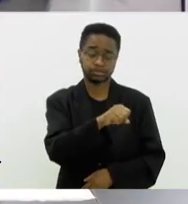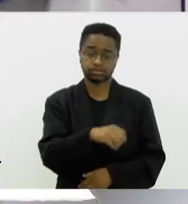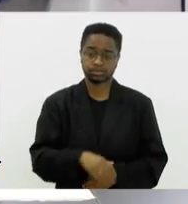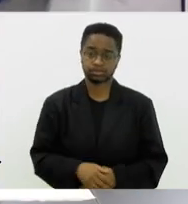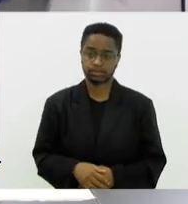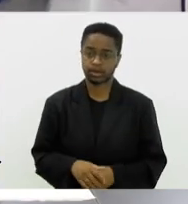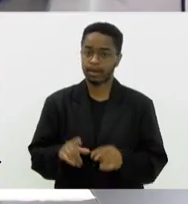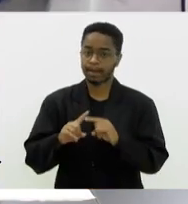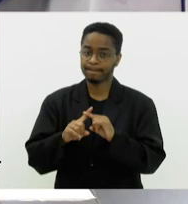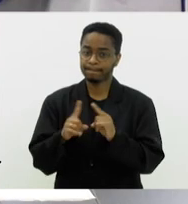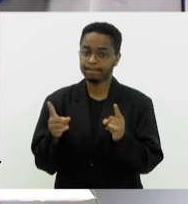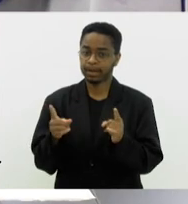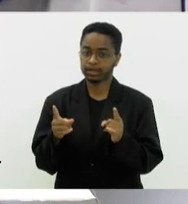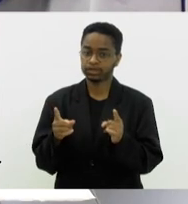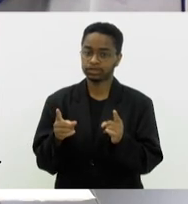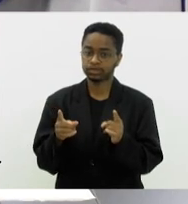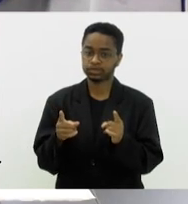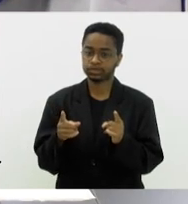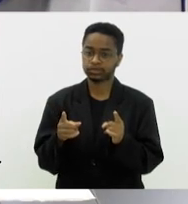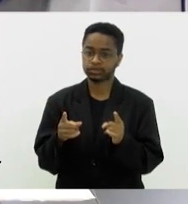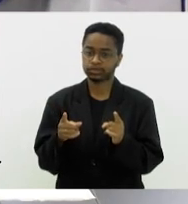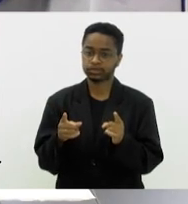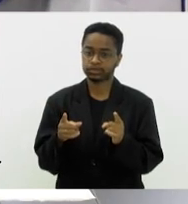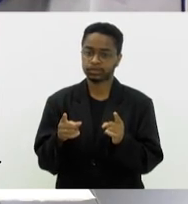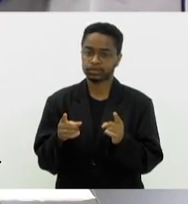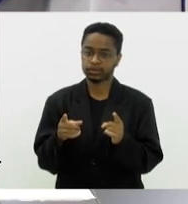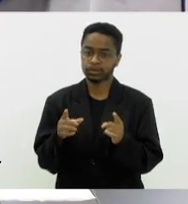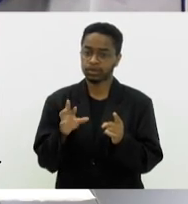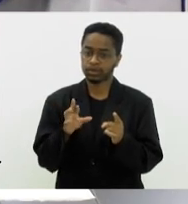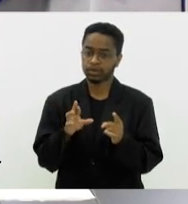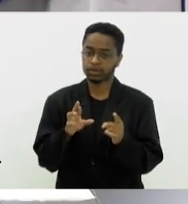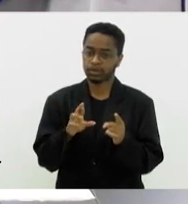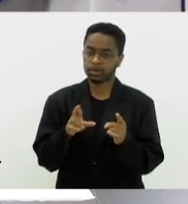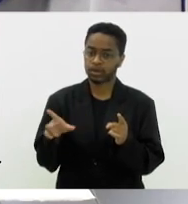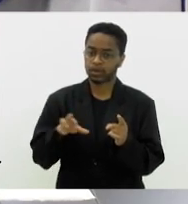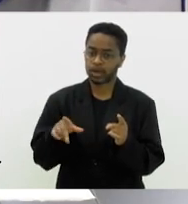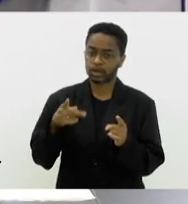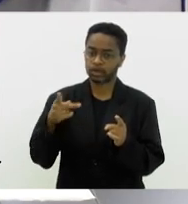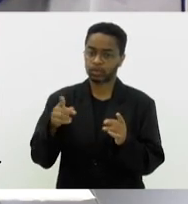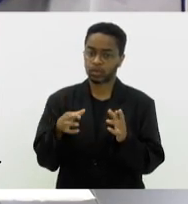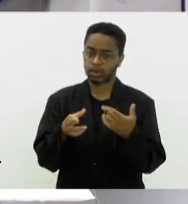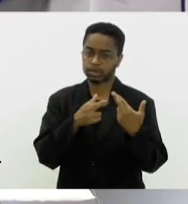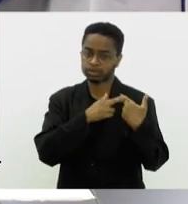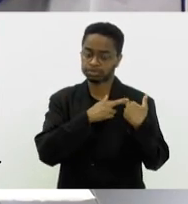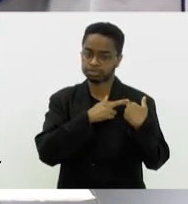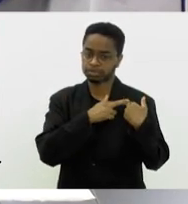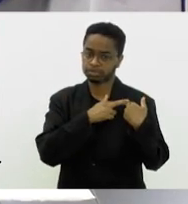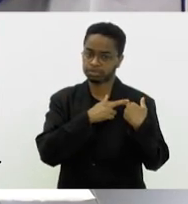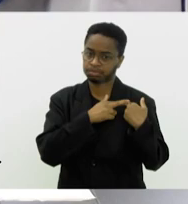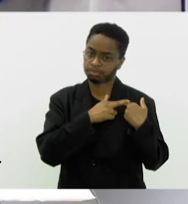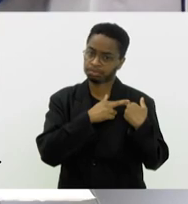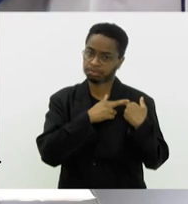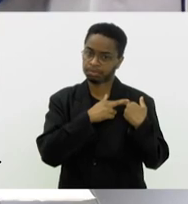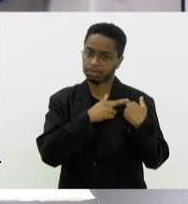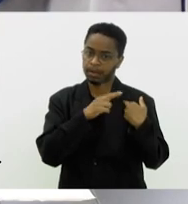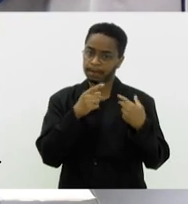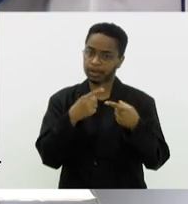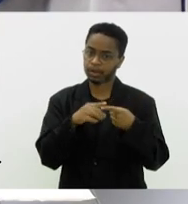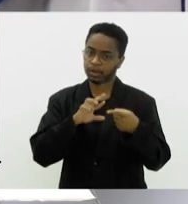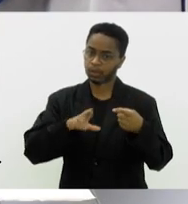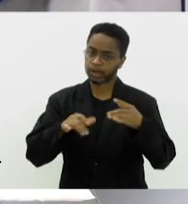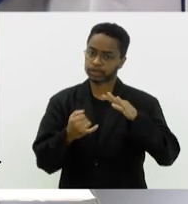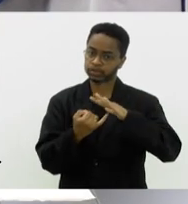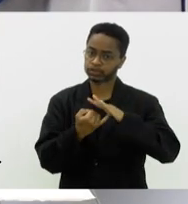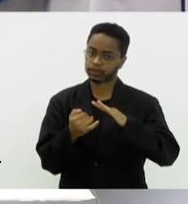não adentraria o fato de não ser no escopo da sua competência, da seu não ser uma instituição financeira, por